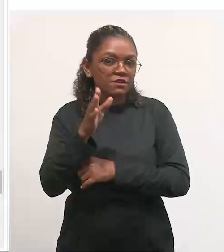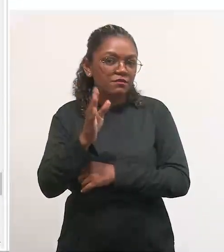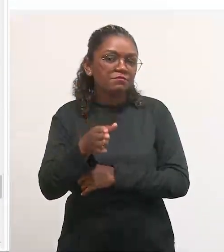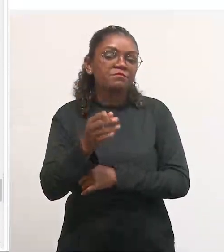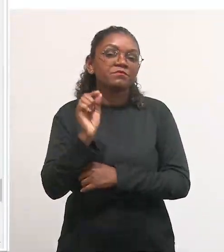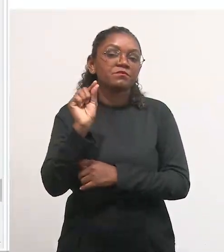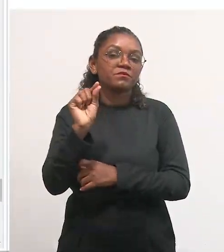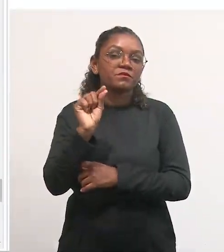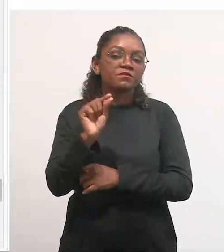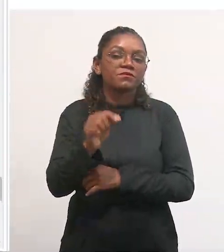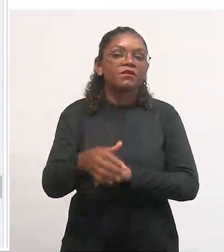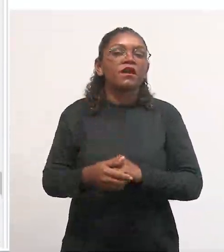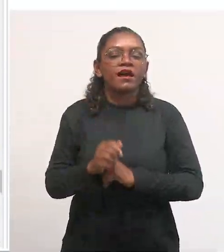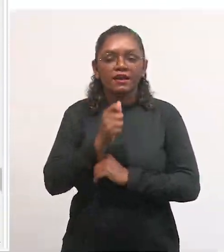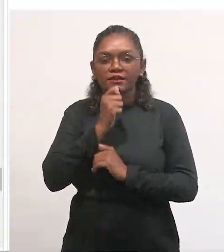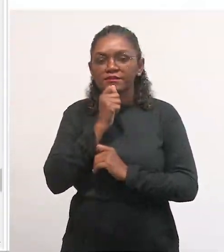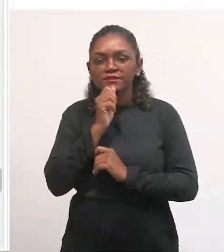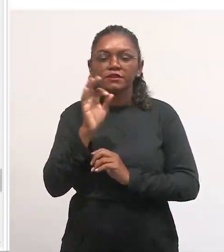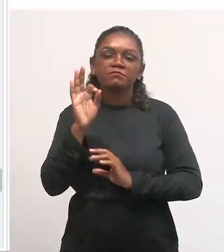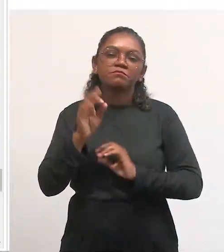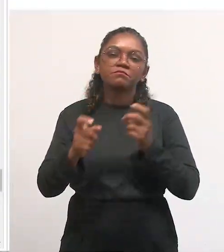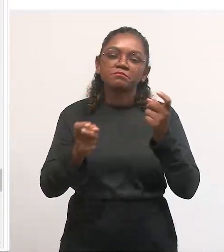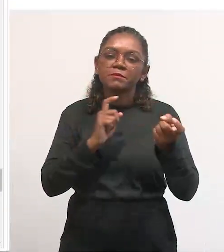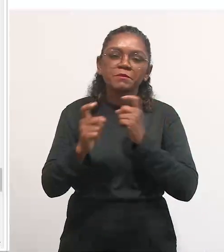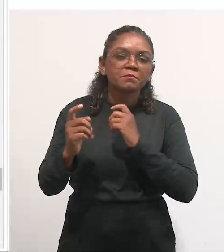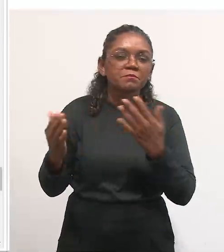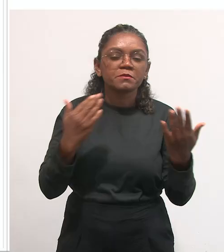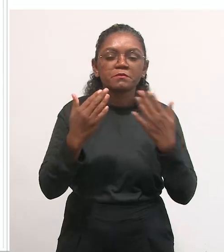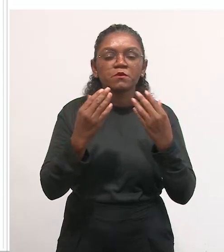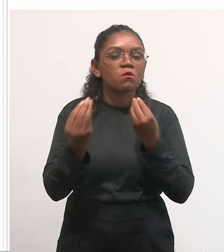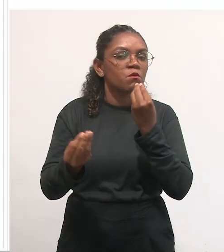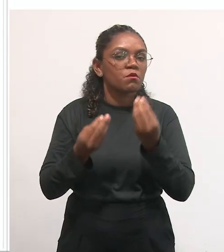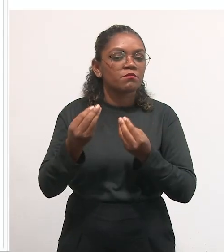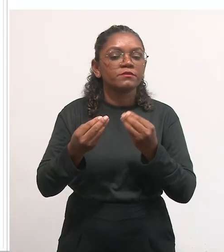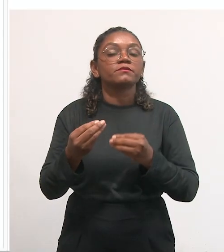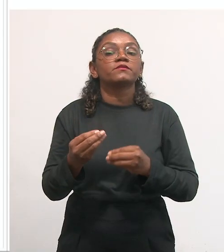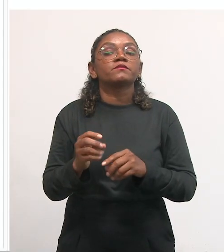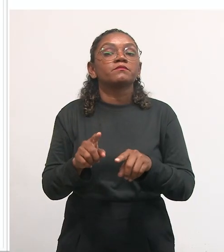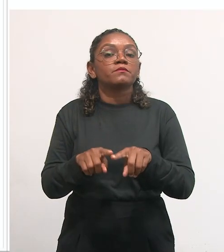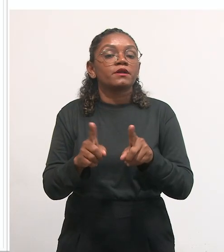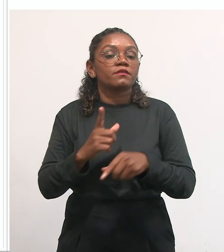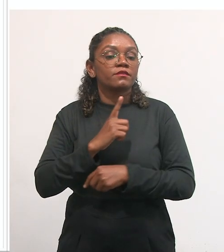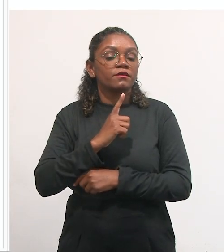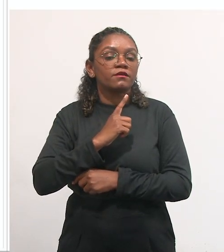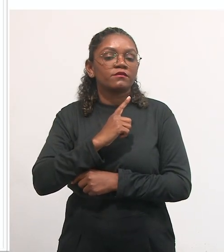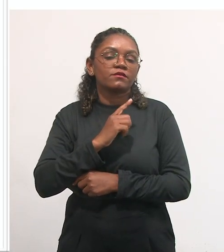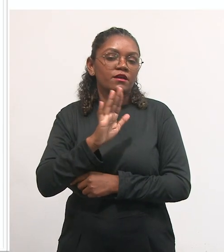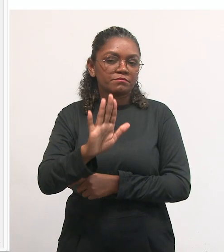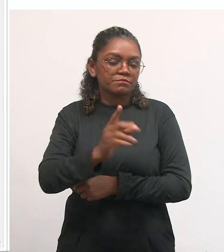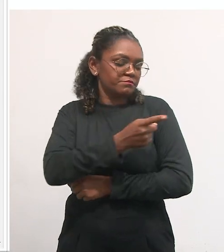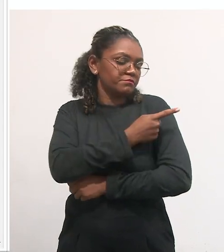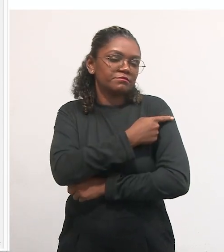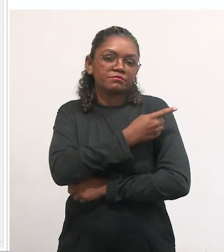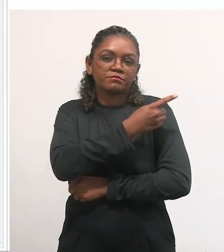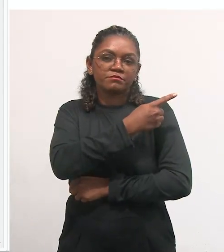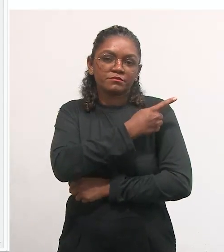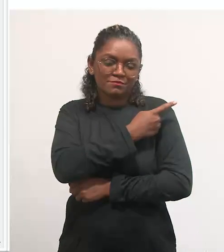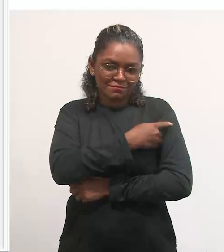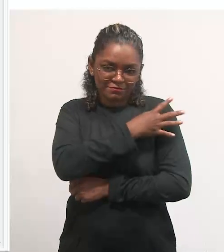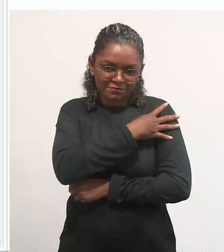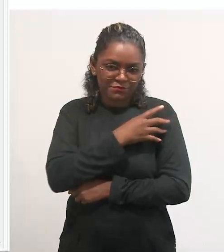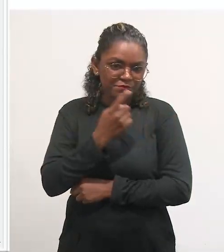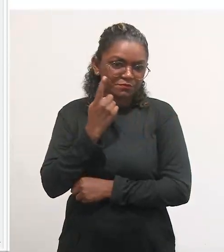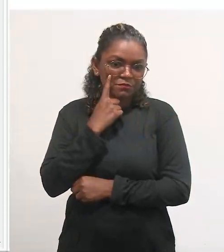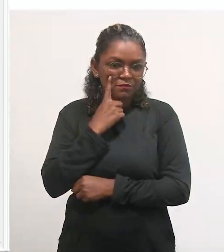de debate, né? Mas eu tenho aqui também as do ensino fundamental. Vamos nos concentrar aqui na do ensino fundamental, que não